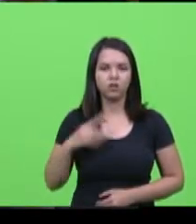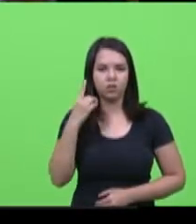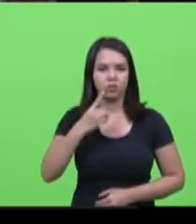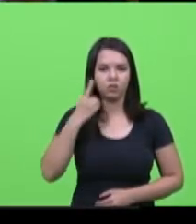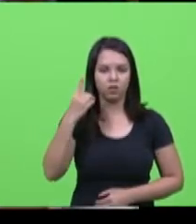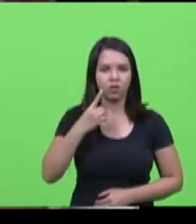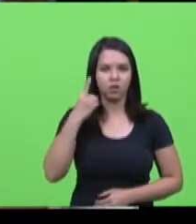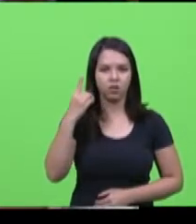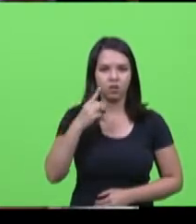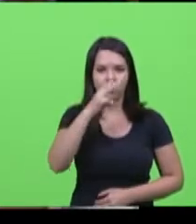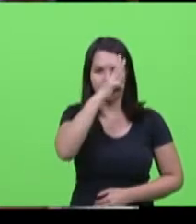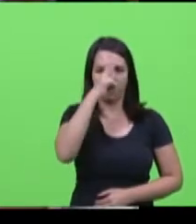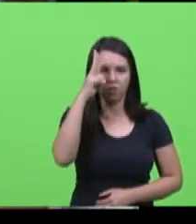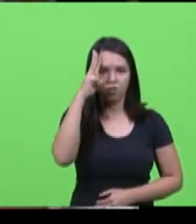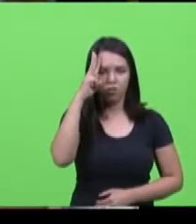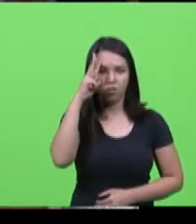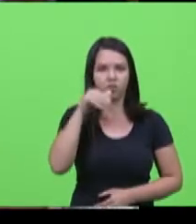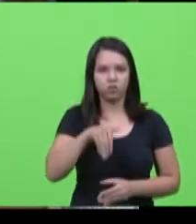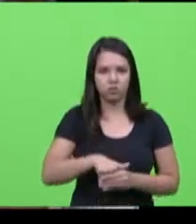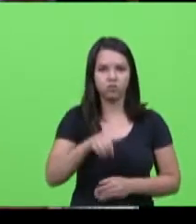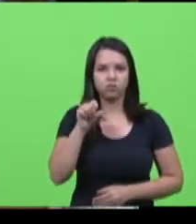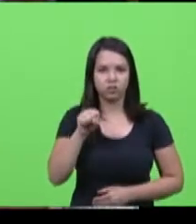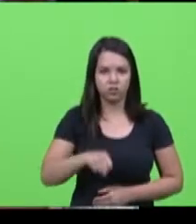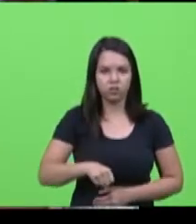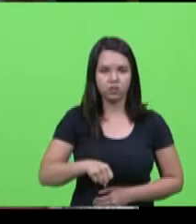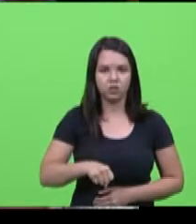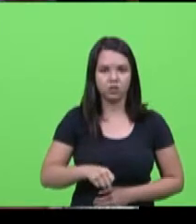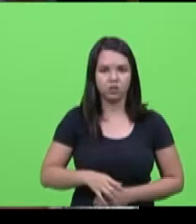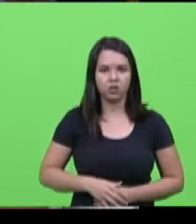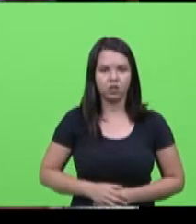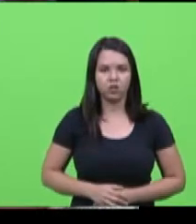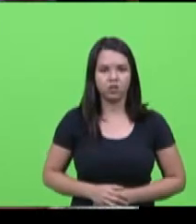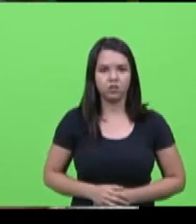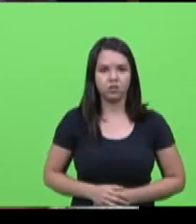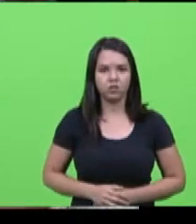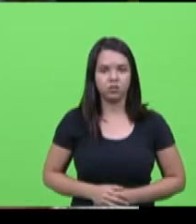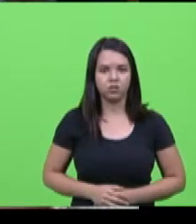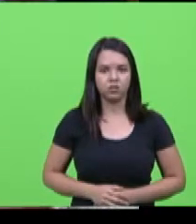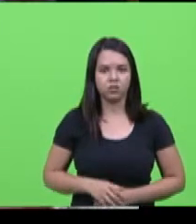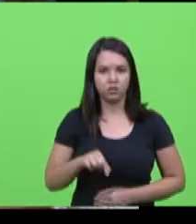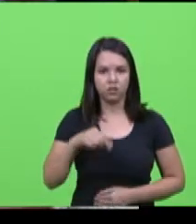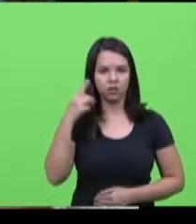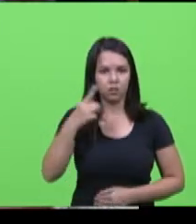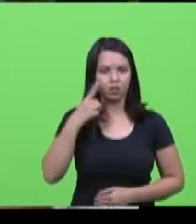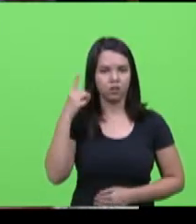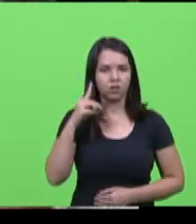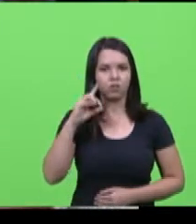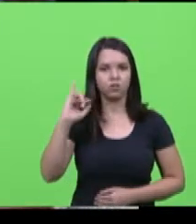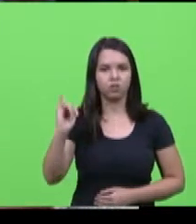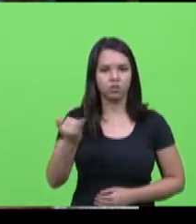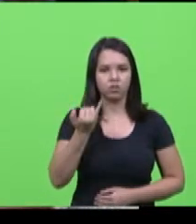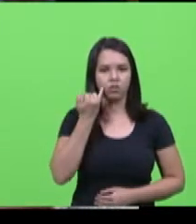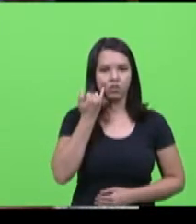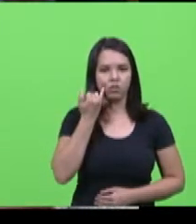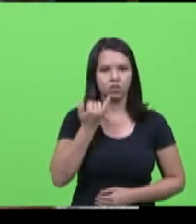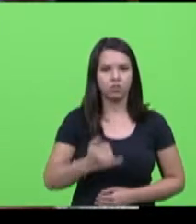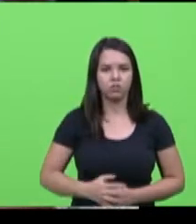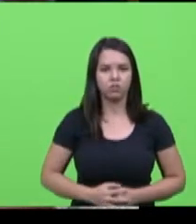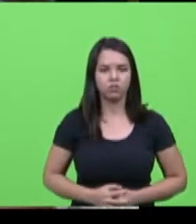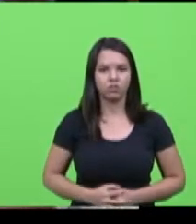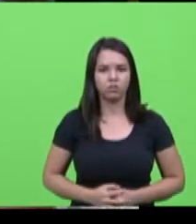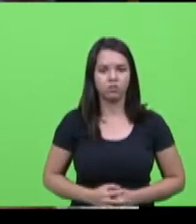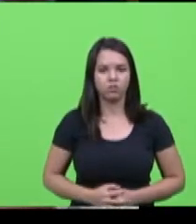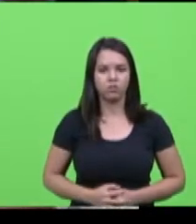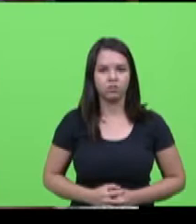Voto sim, senhor presidente. Presidente, é deputado Gessé aqui. Deputado Gessé Lopes. Pela ordem, só